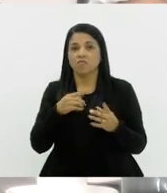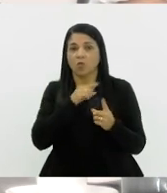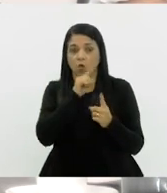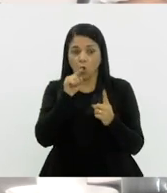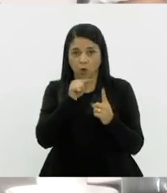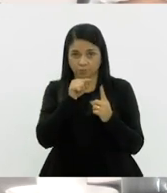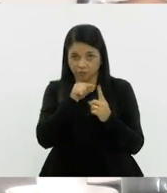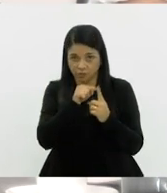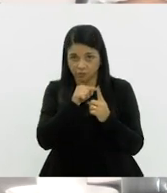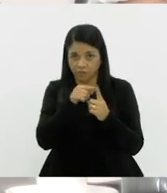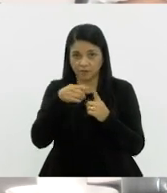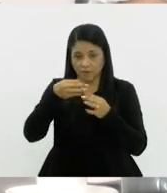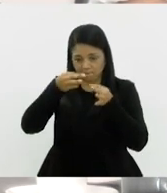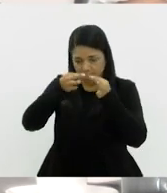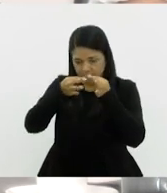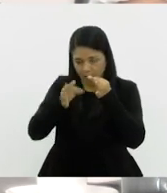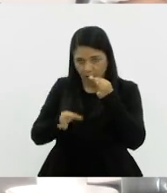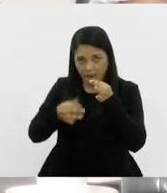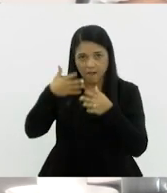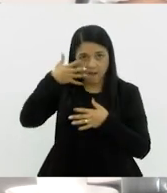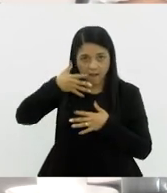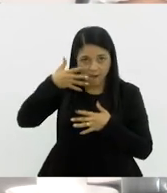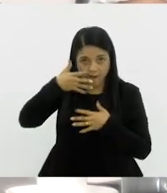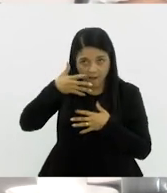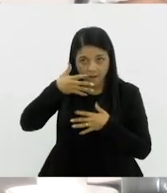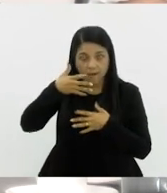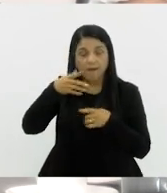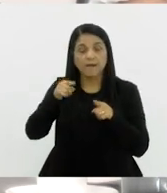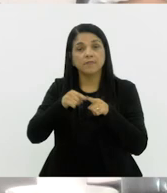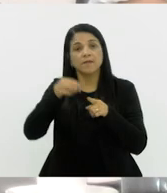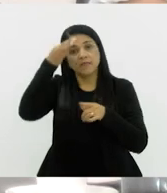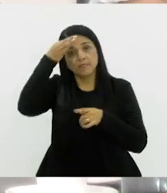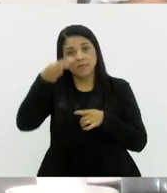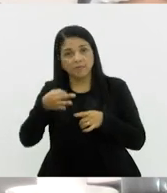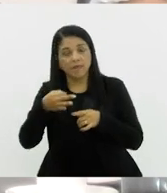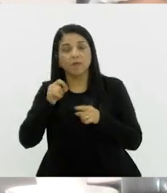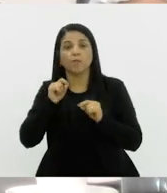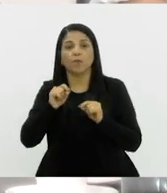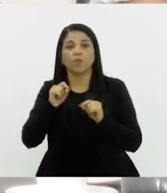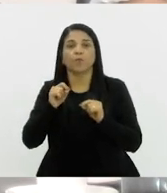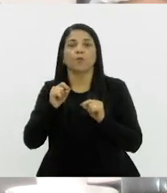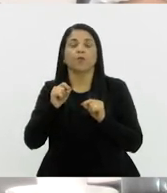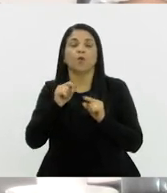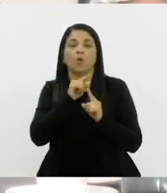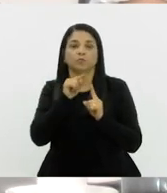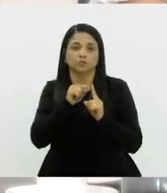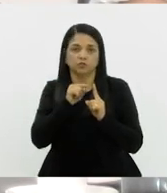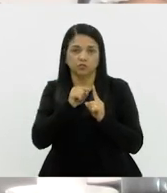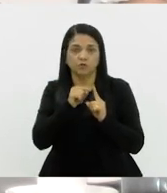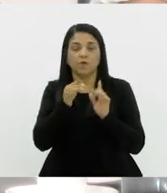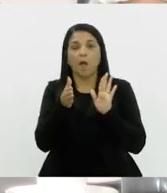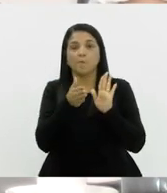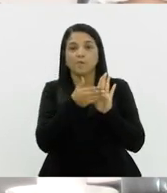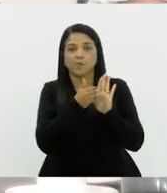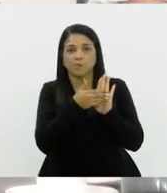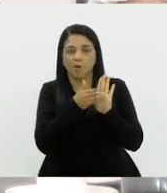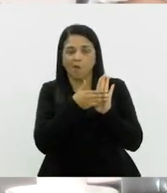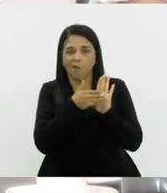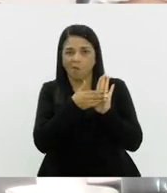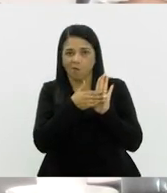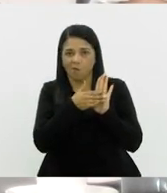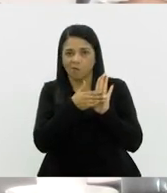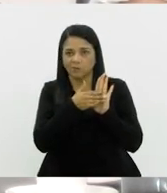na fala, para que a gente consiga, então, entender, né, a manifestação e já entender qual é a proposta que nós